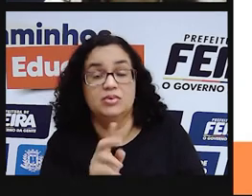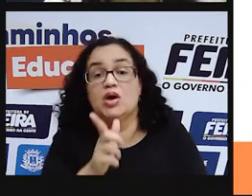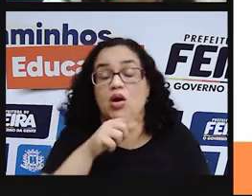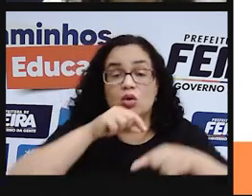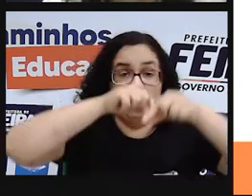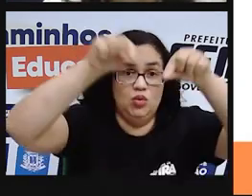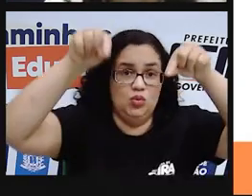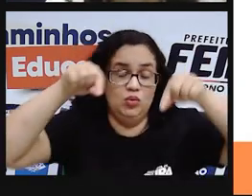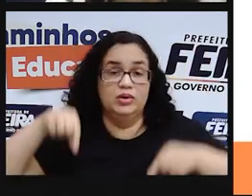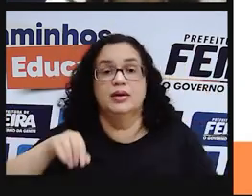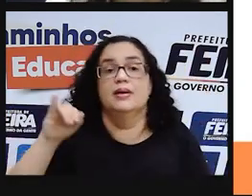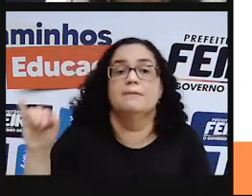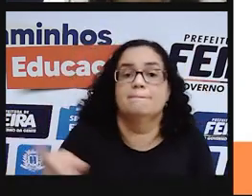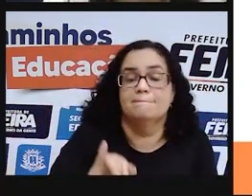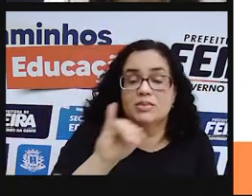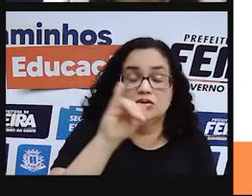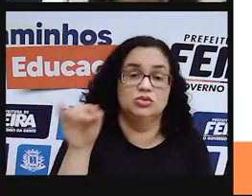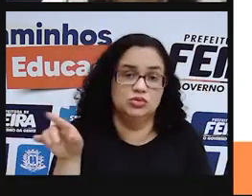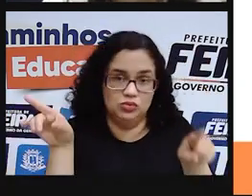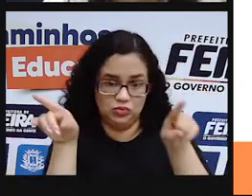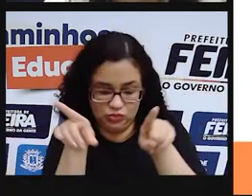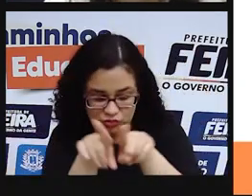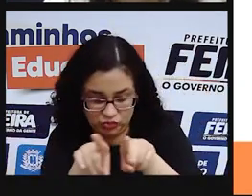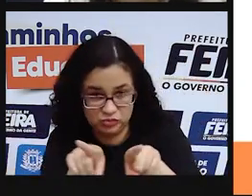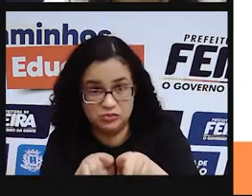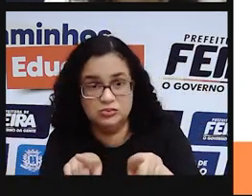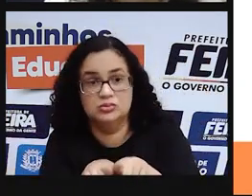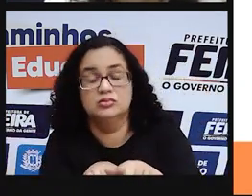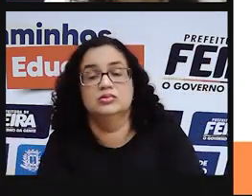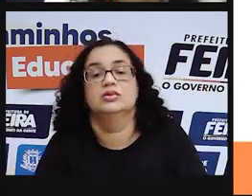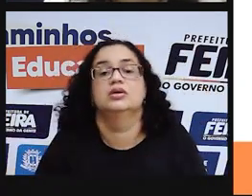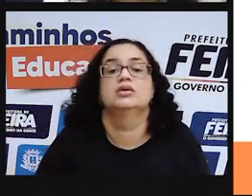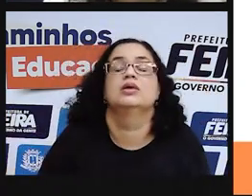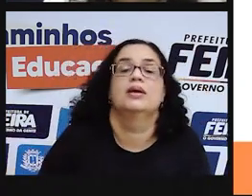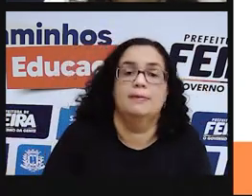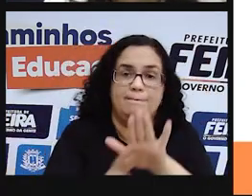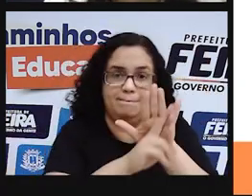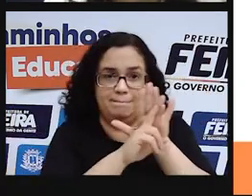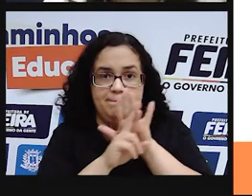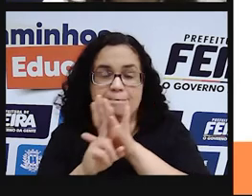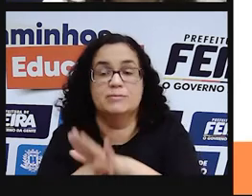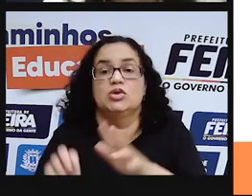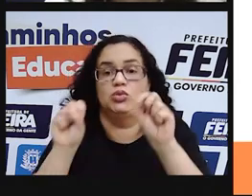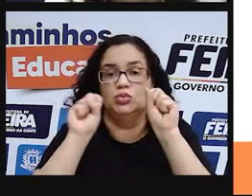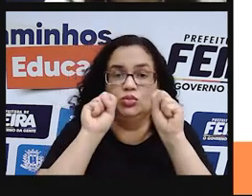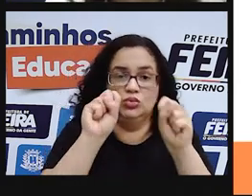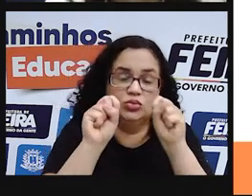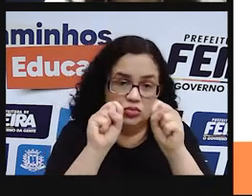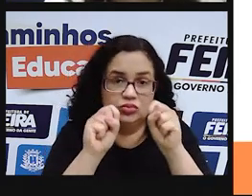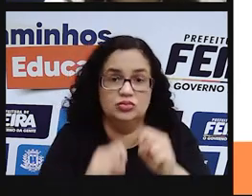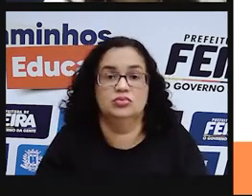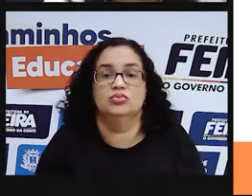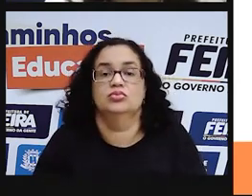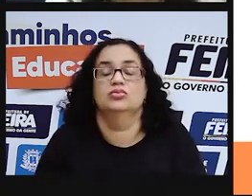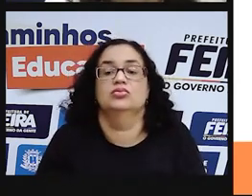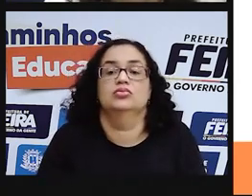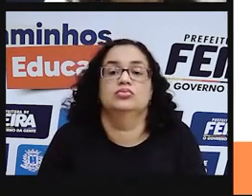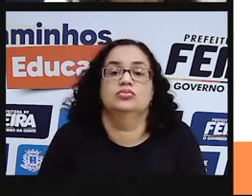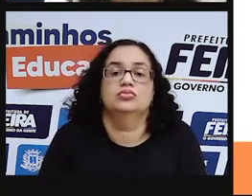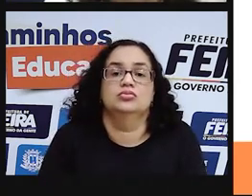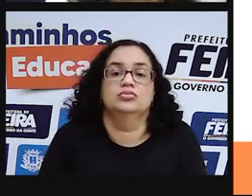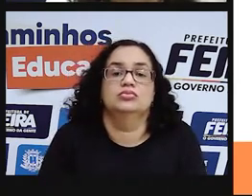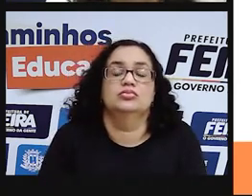mas é importante que a gente também cobrar né daqueles que nos representam no poder público ações